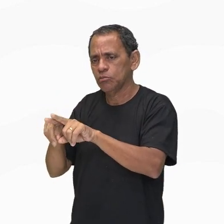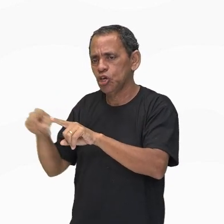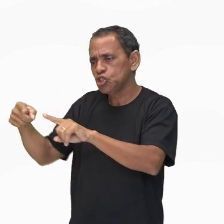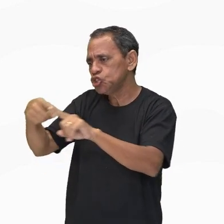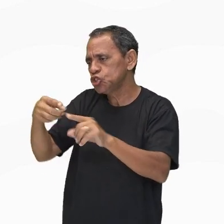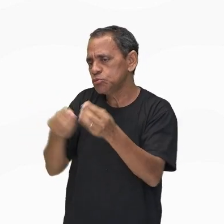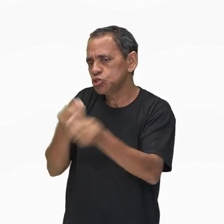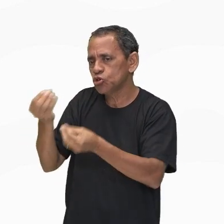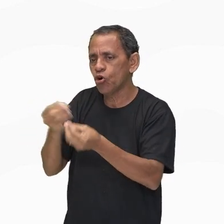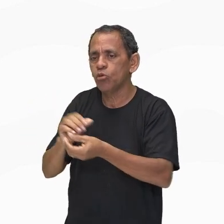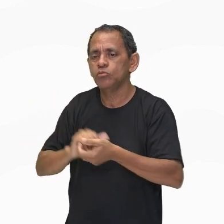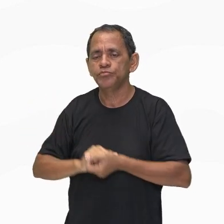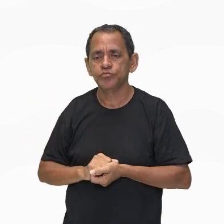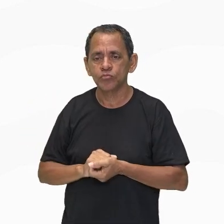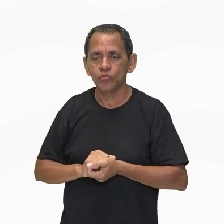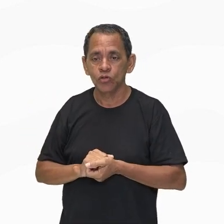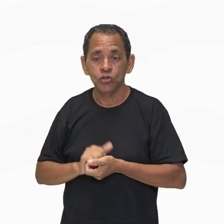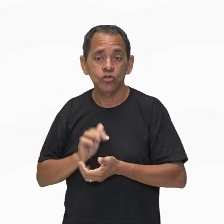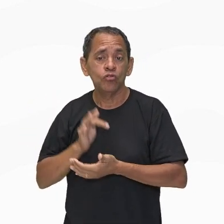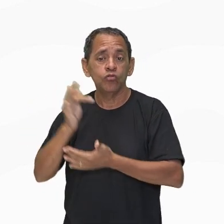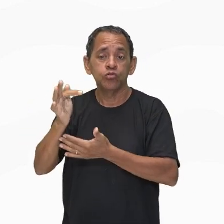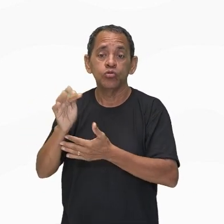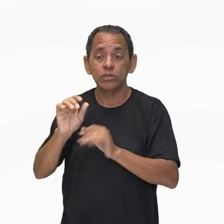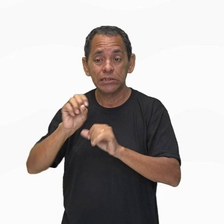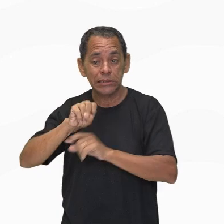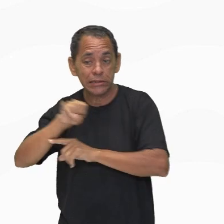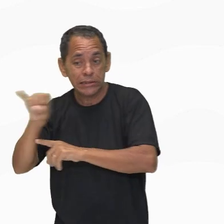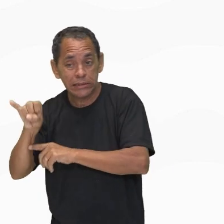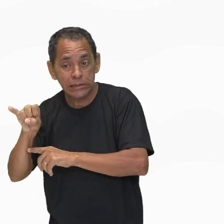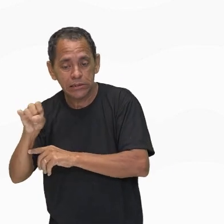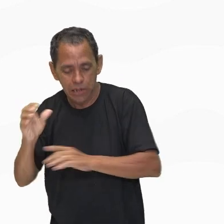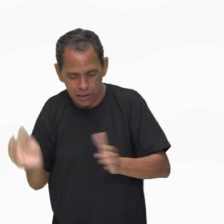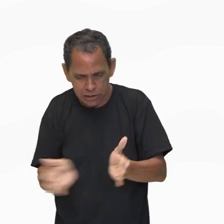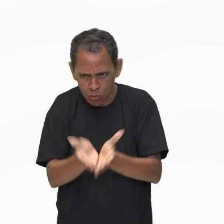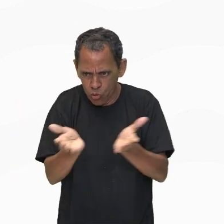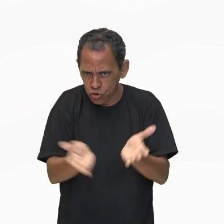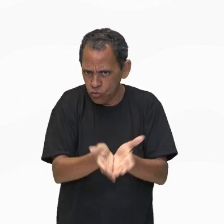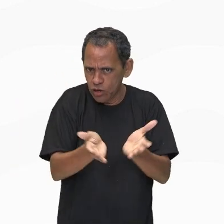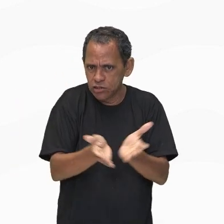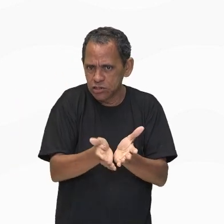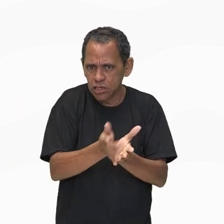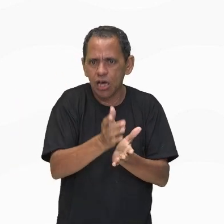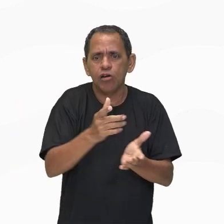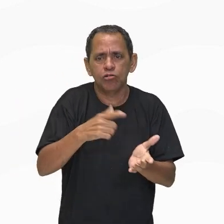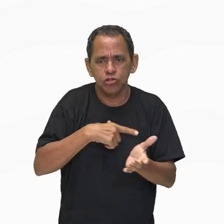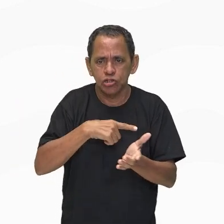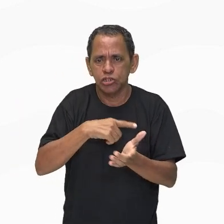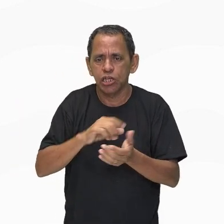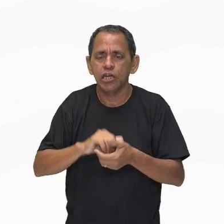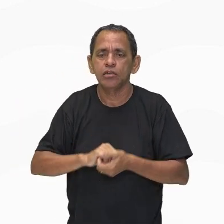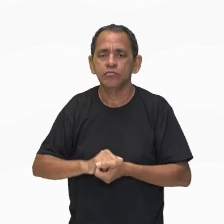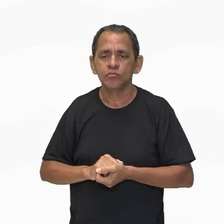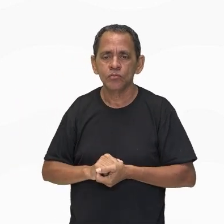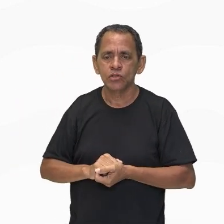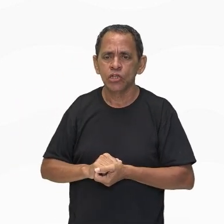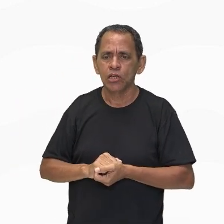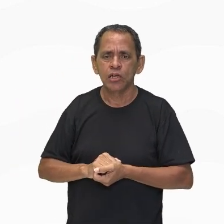terá ao cultivá-la, né? Ao cultivá-la, a motivação intrínseca, são puramente subjetivas.